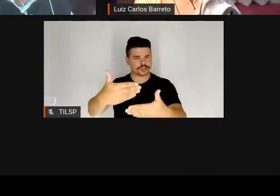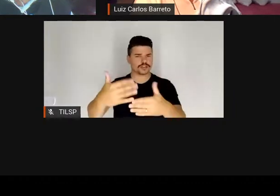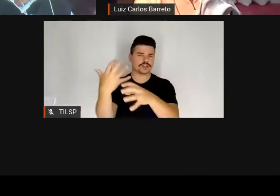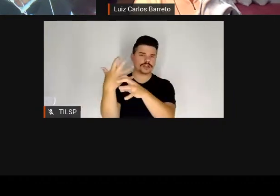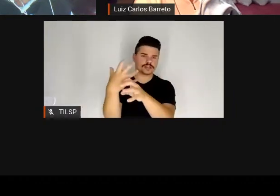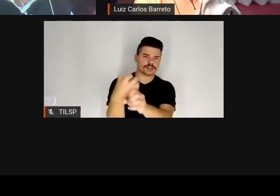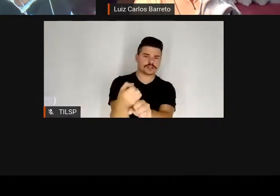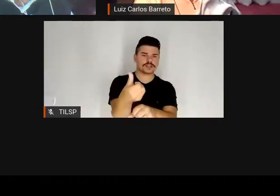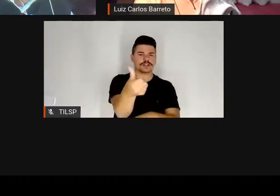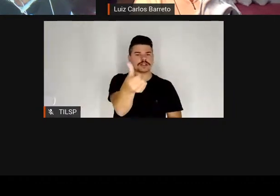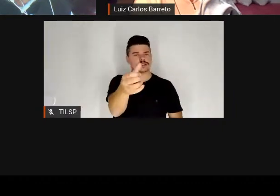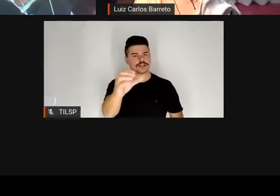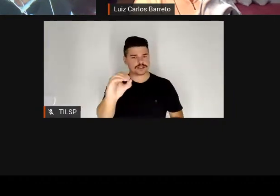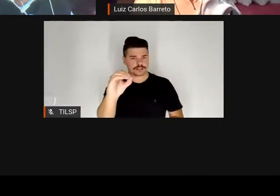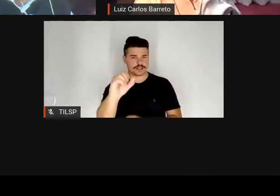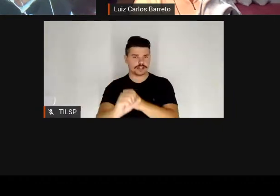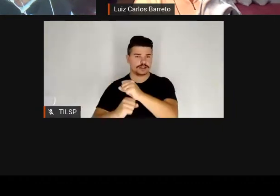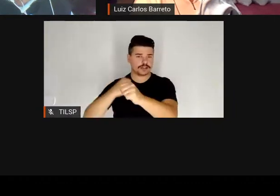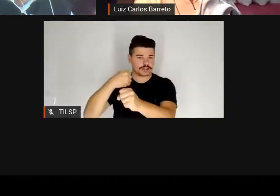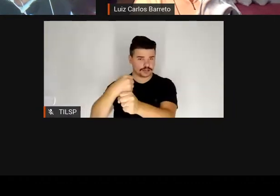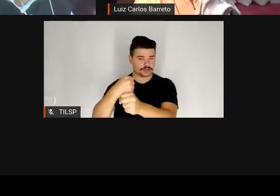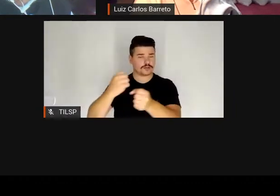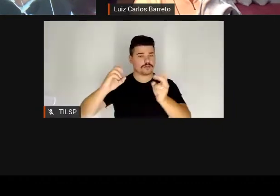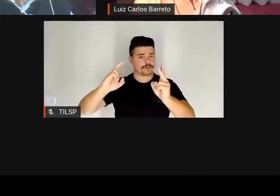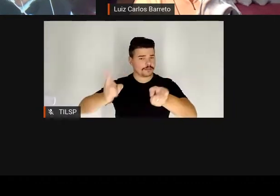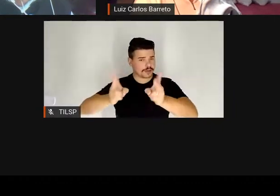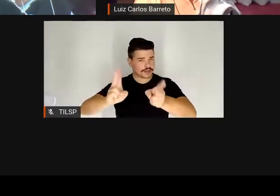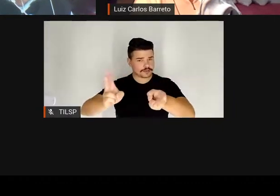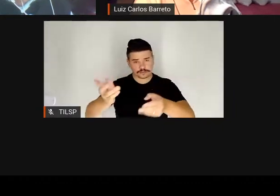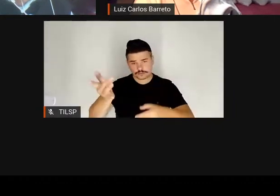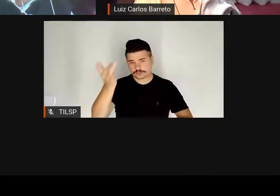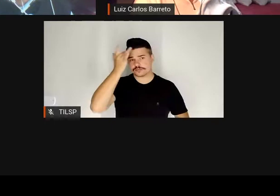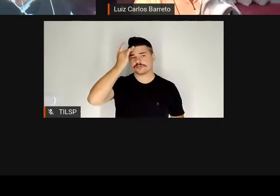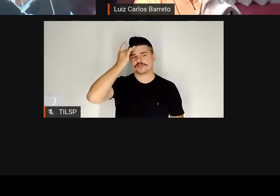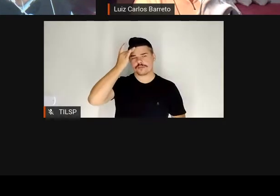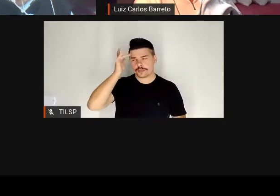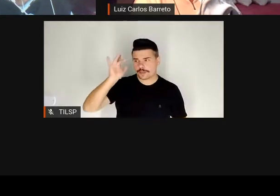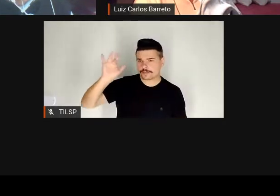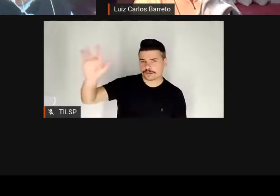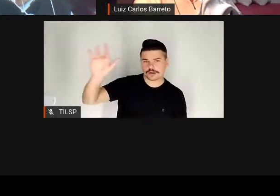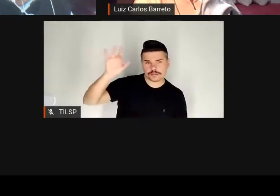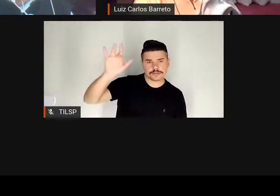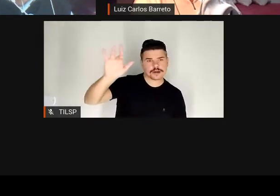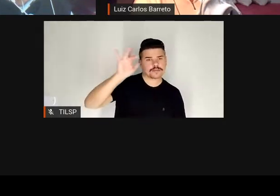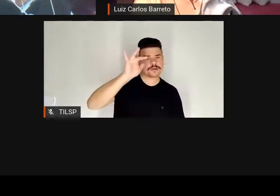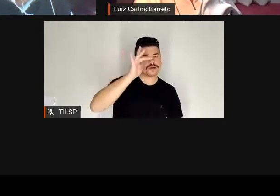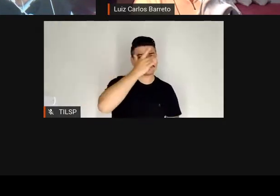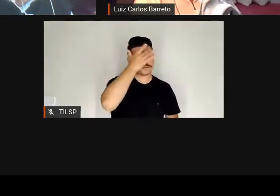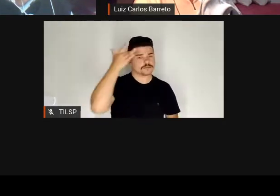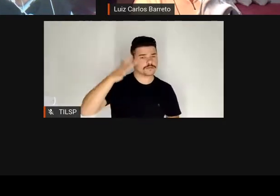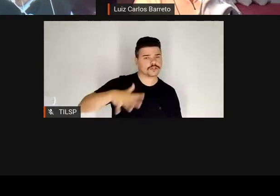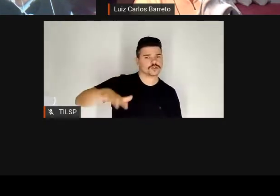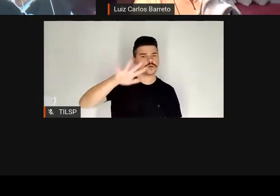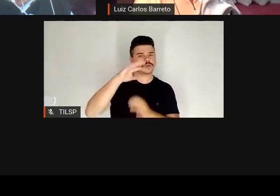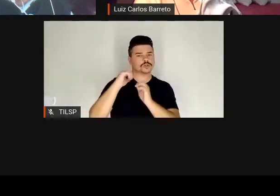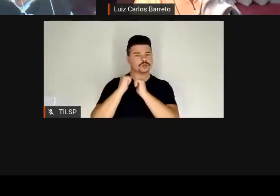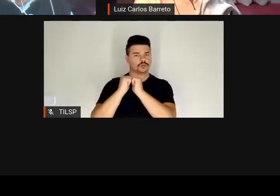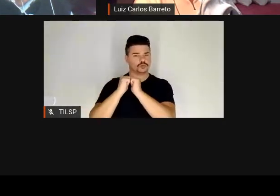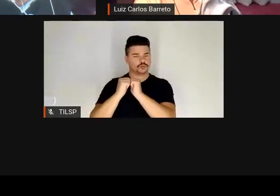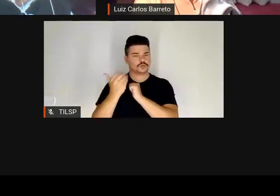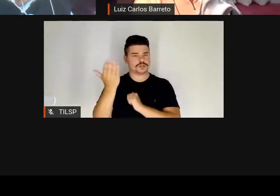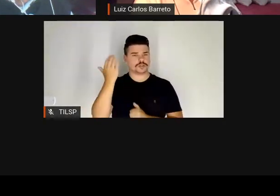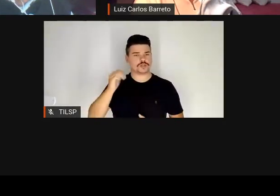anos permaneceu na memória daqueles que conviveram com Luciano Carneiro naquele período, né, na memória de